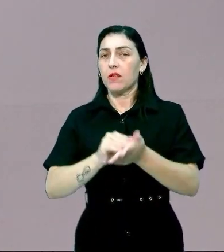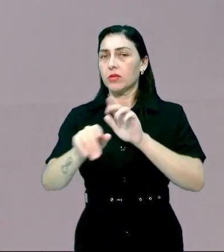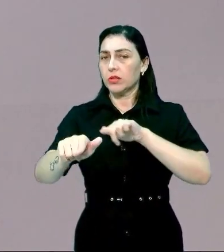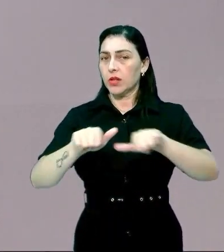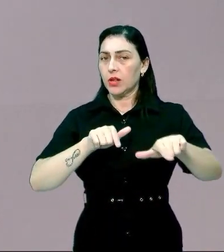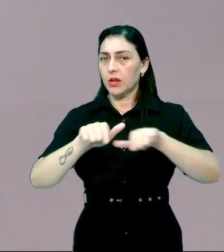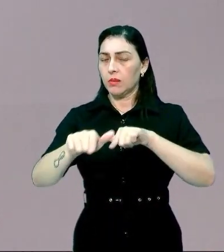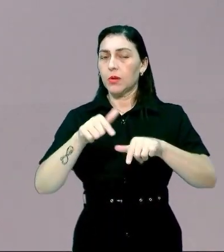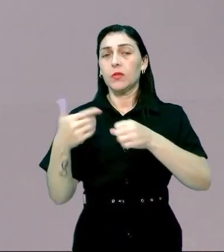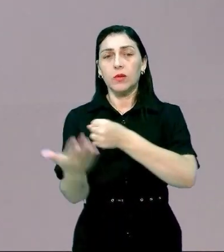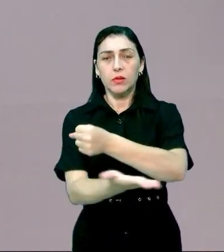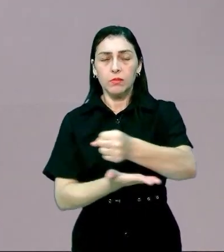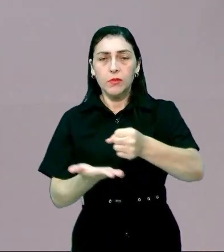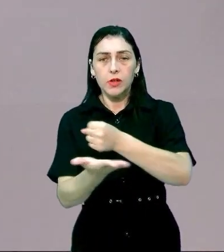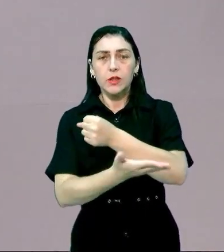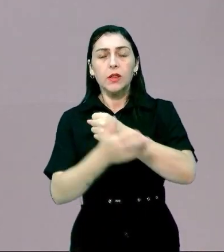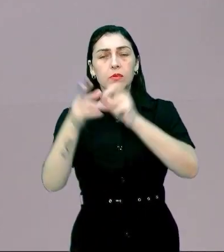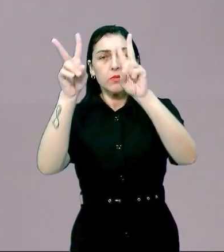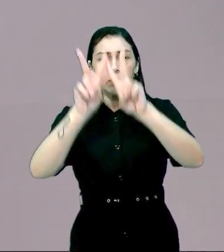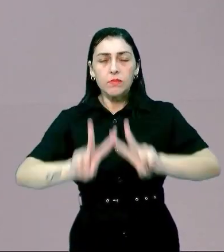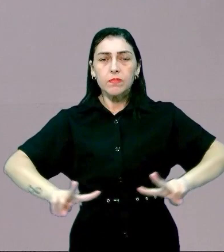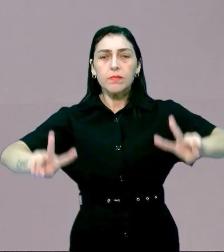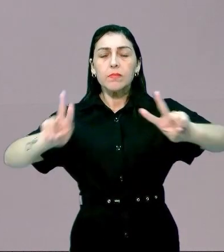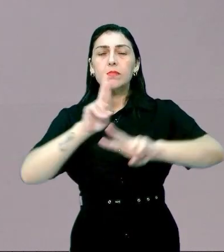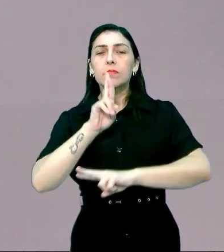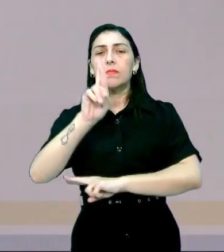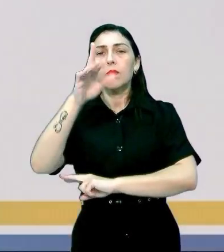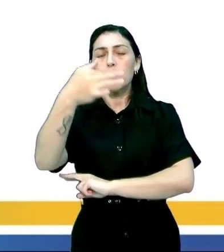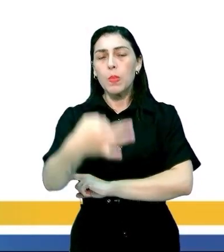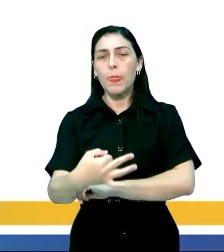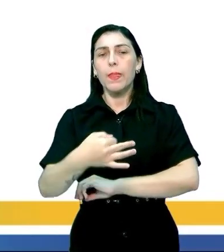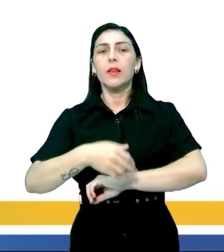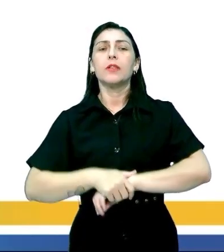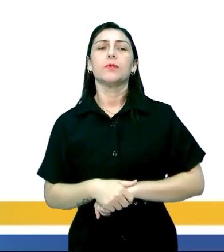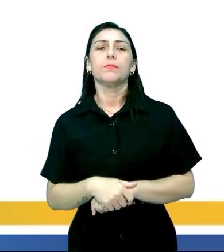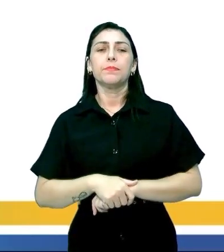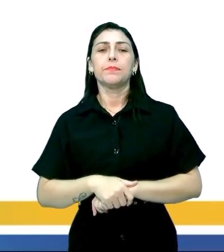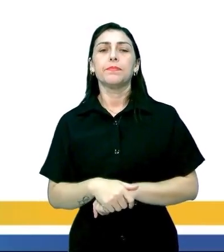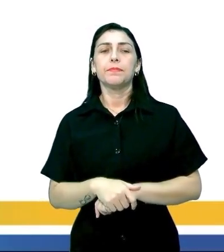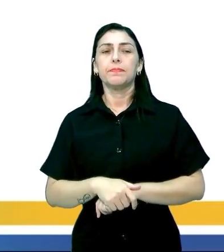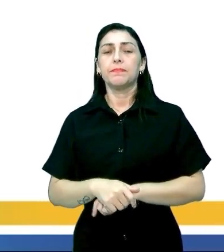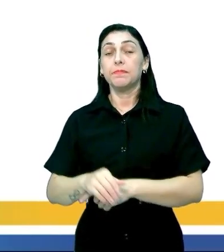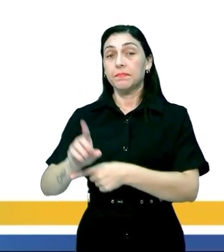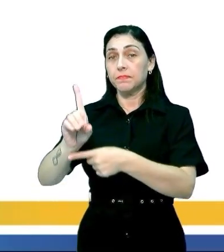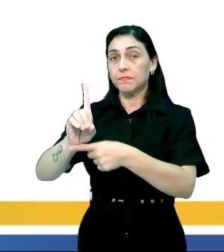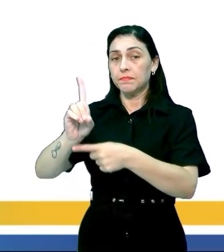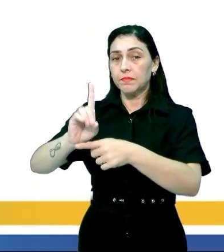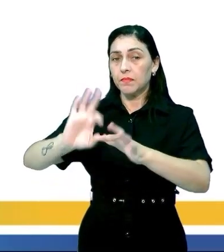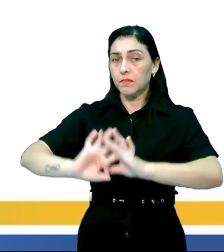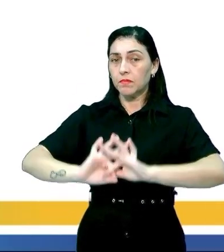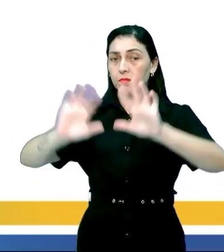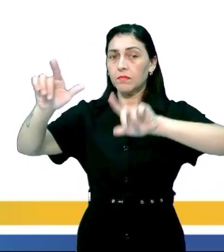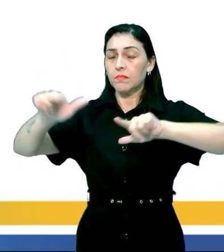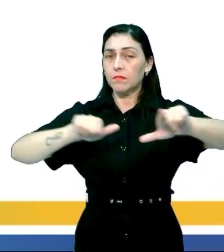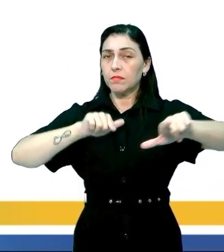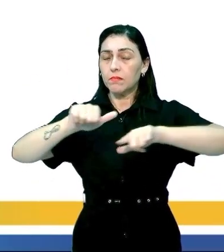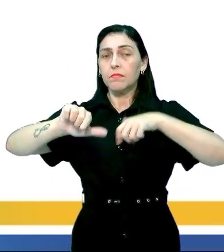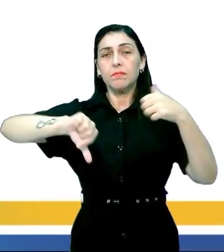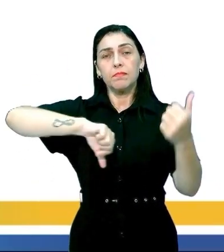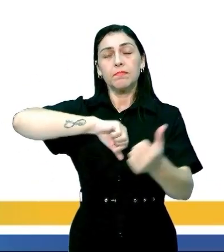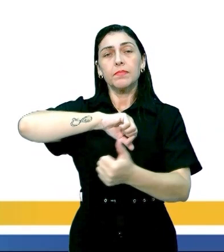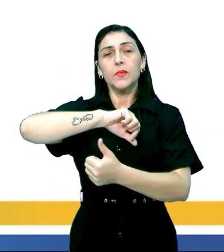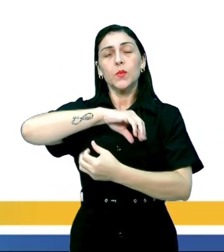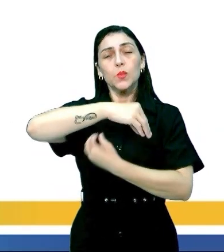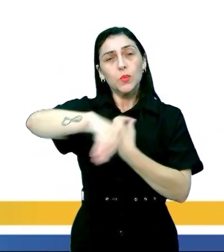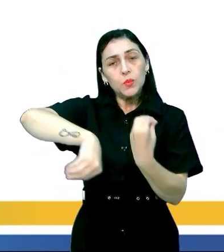desemprego. Com base nisso, vamos visualizar a alternativa correta, está expressa na letra D. Liberdade